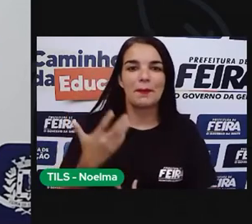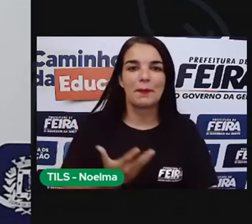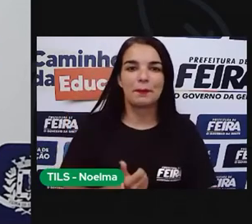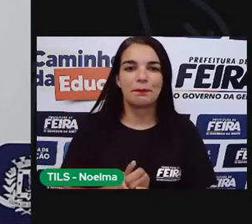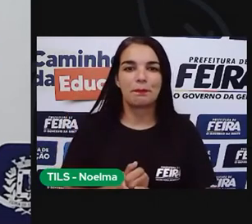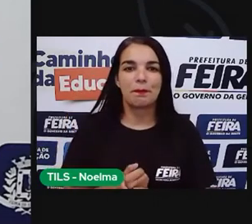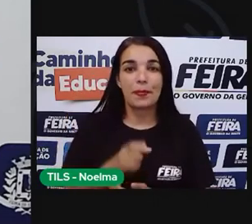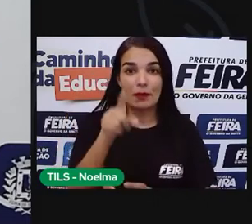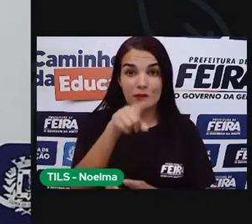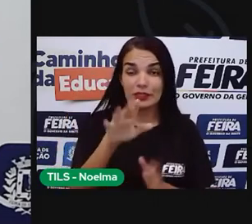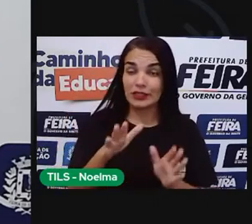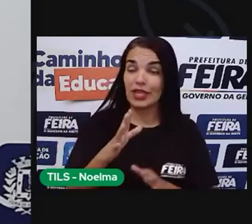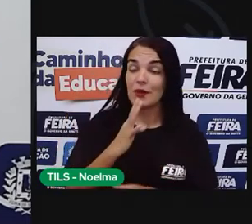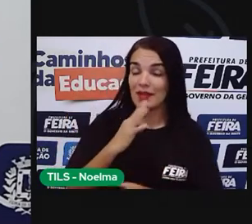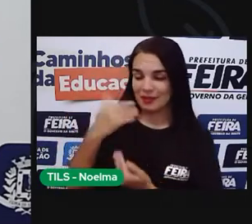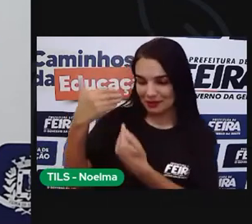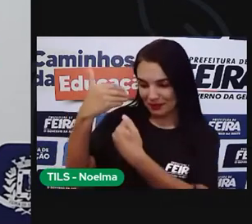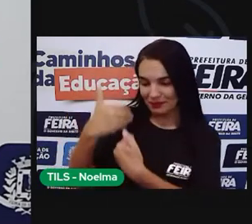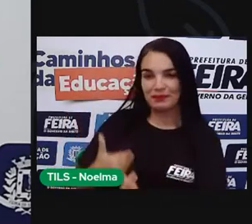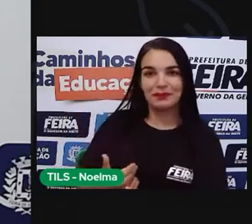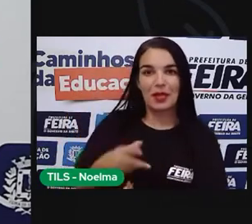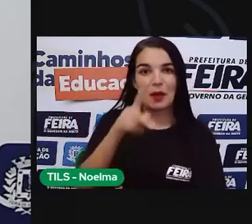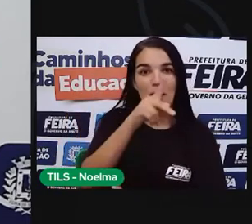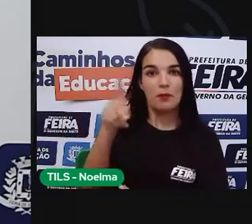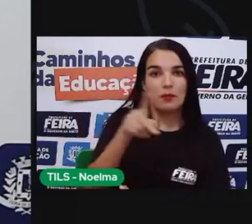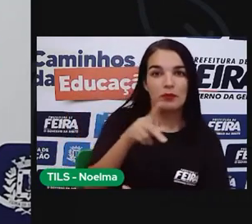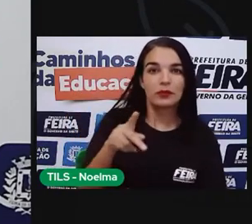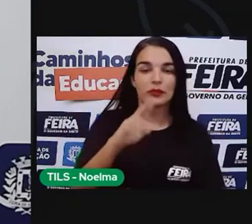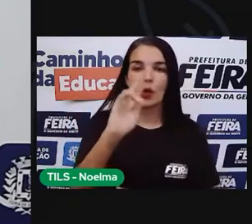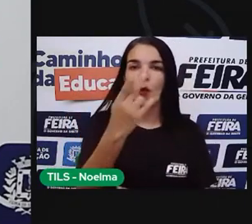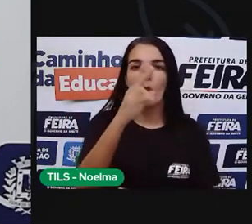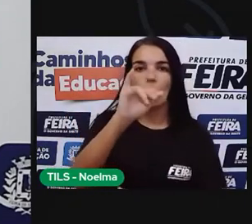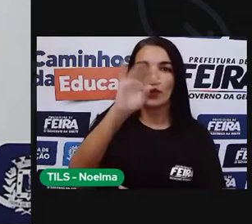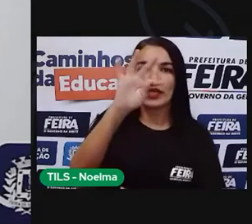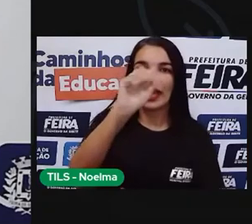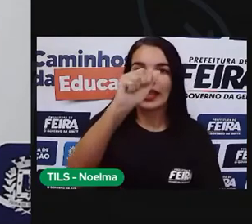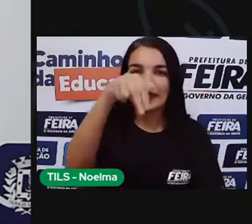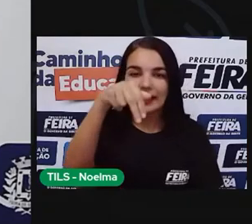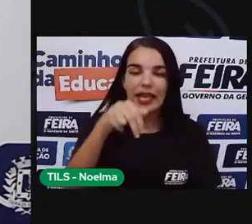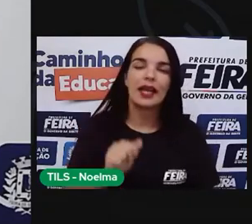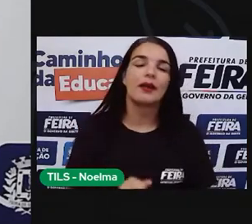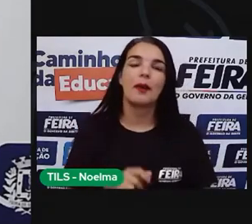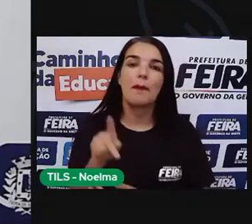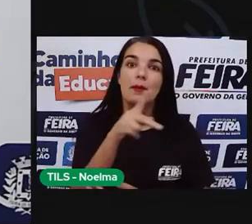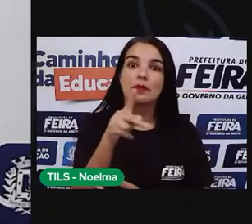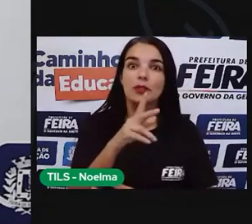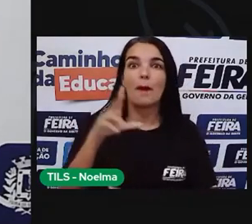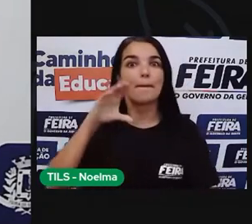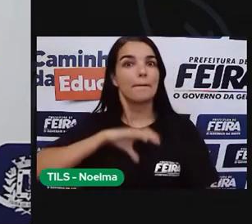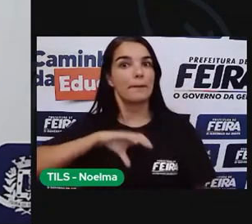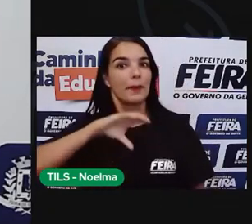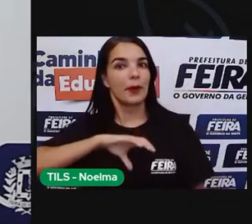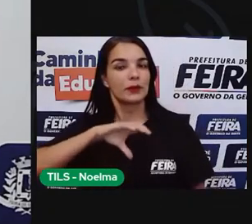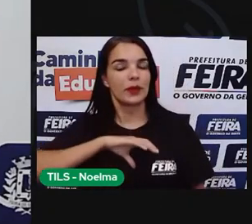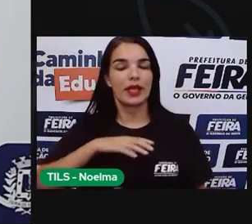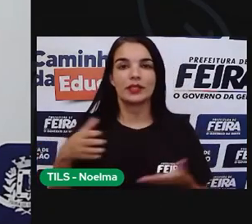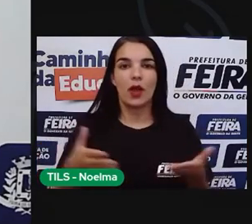Vocês já sabem quem eu sou o professor Itan, professor de língua portuguesa. Hoje eu estou